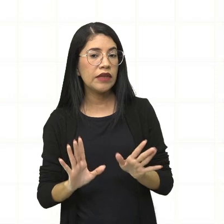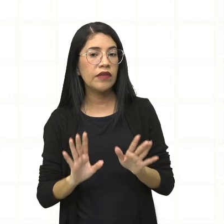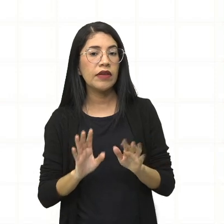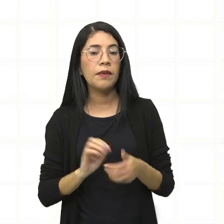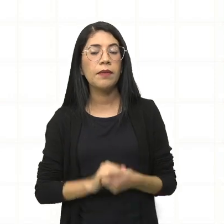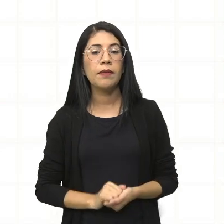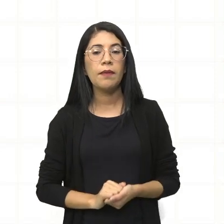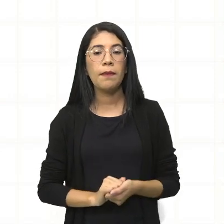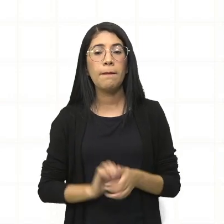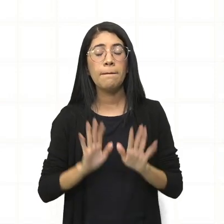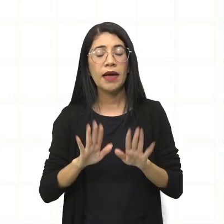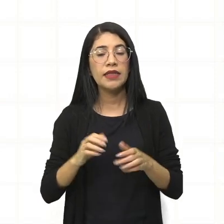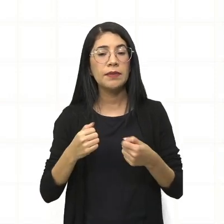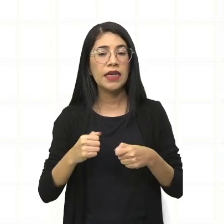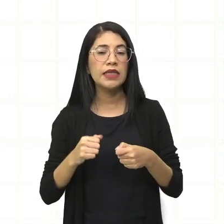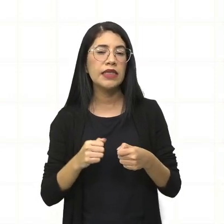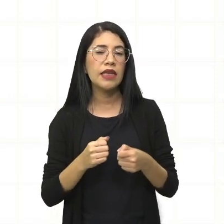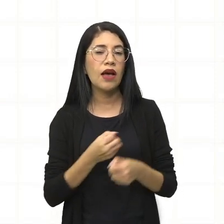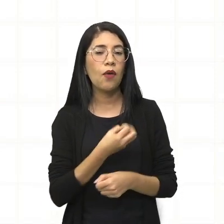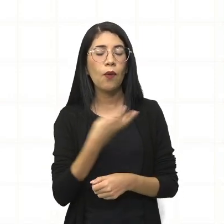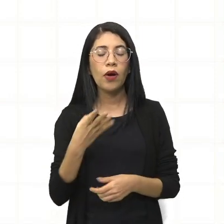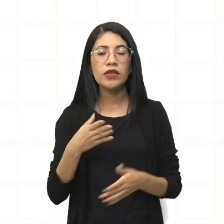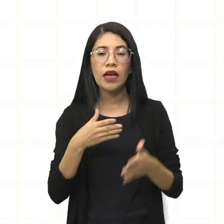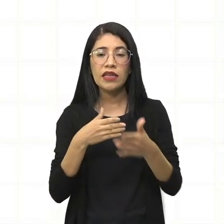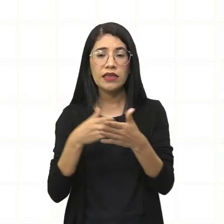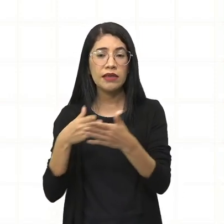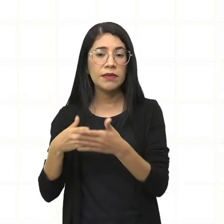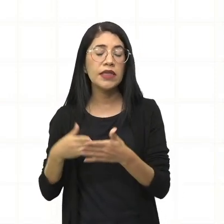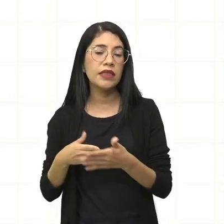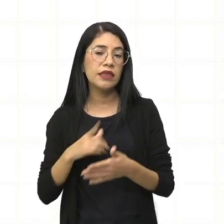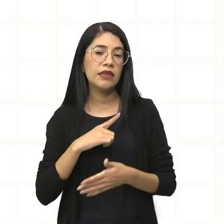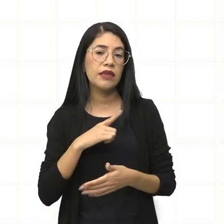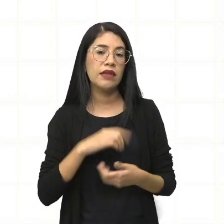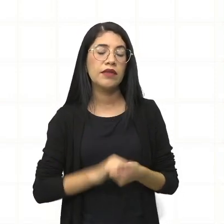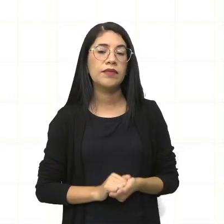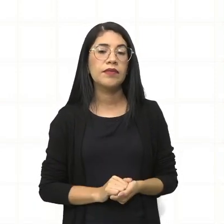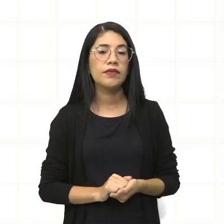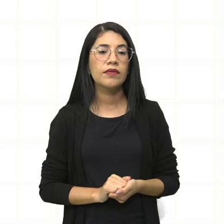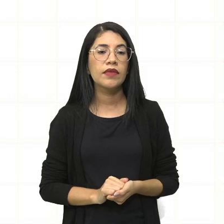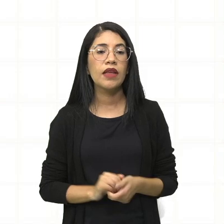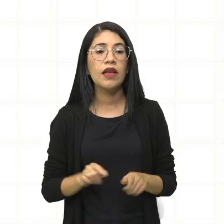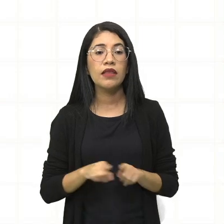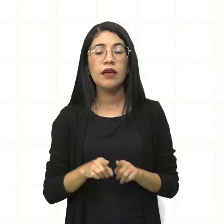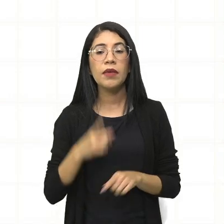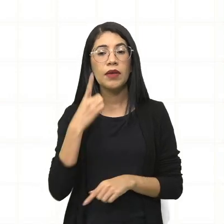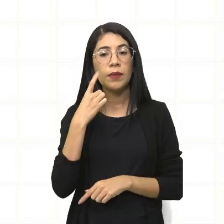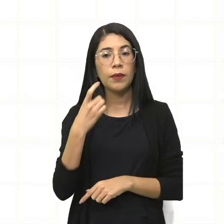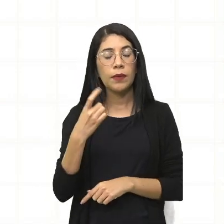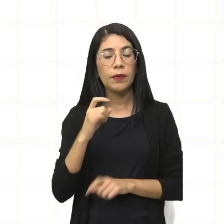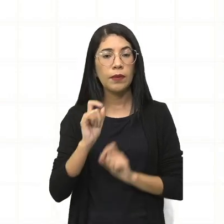comportando certo grau de ocupação humana. Aí a gente vai ter na área de relevante interesse